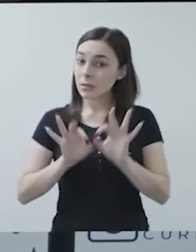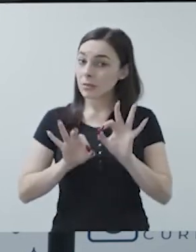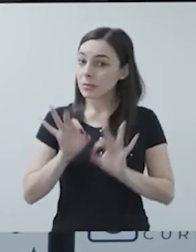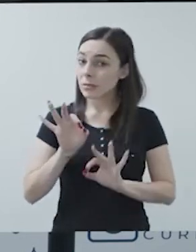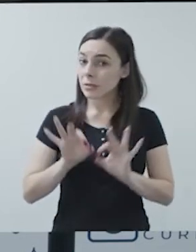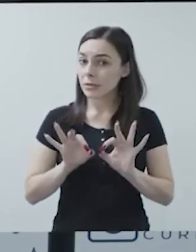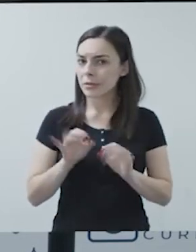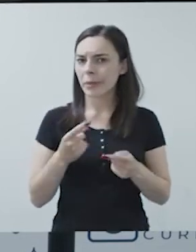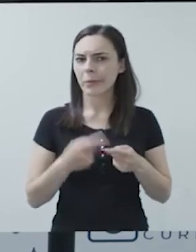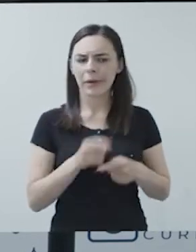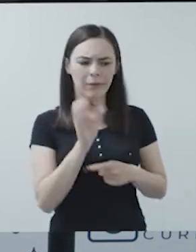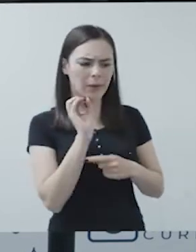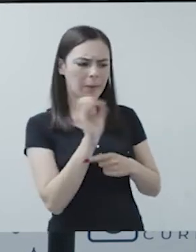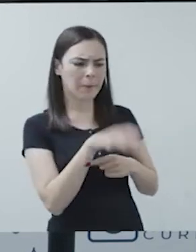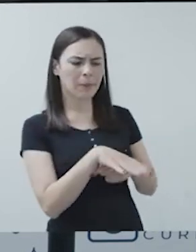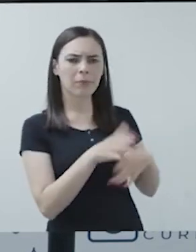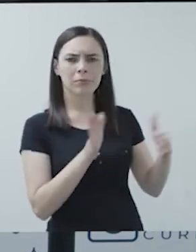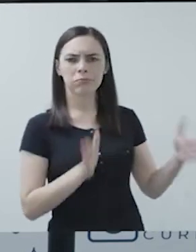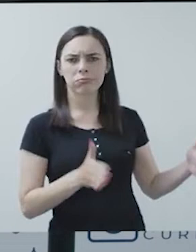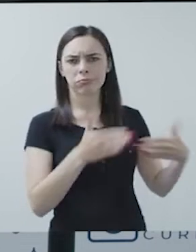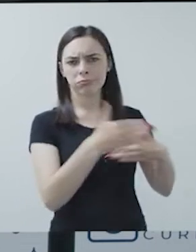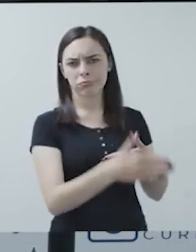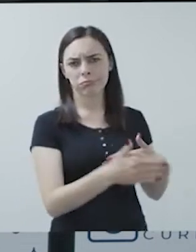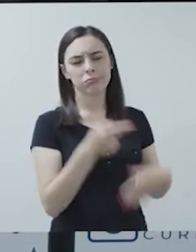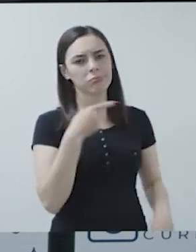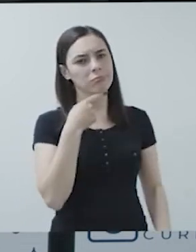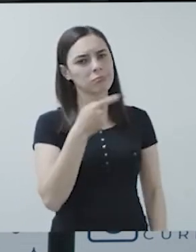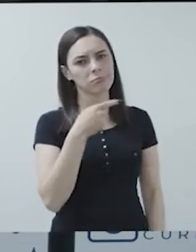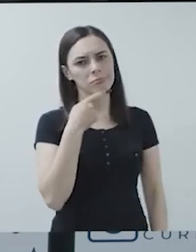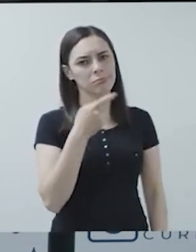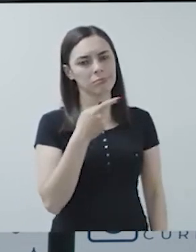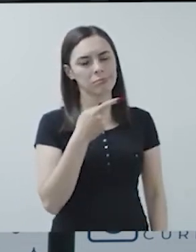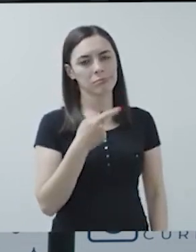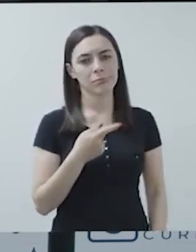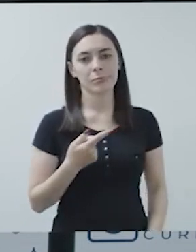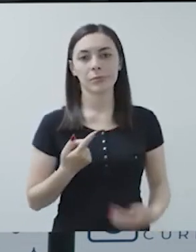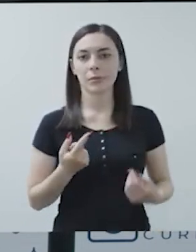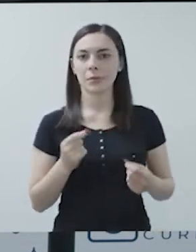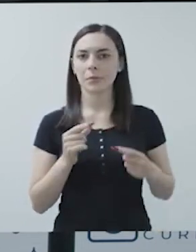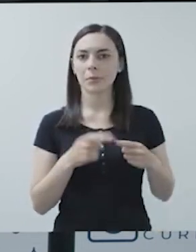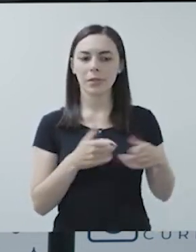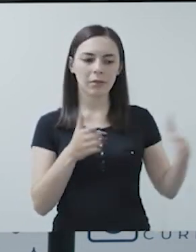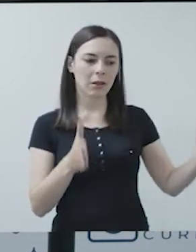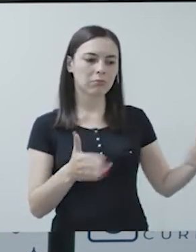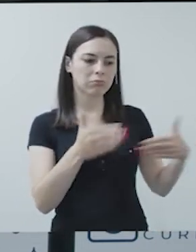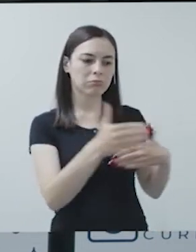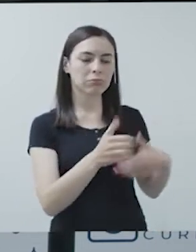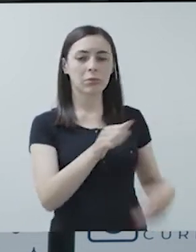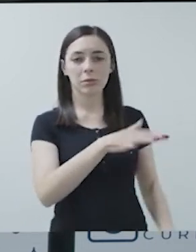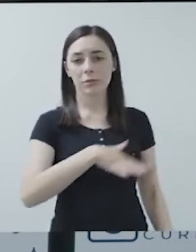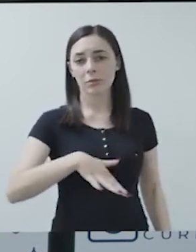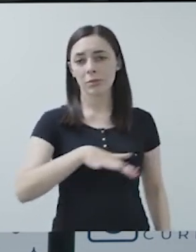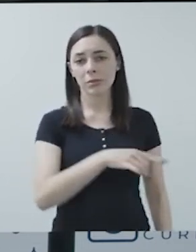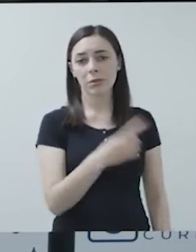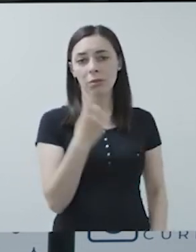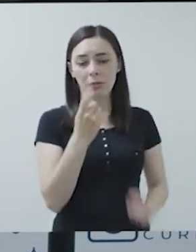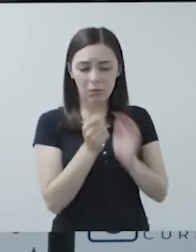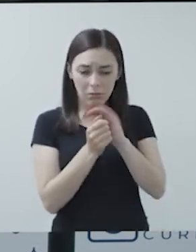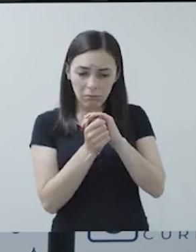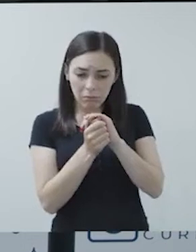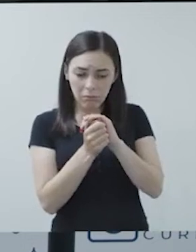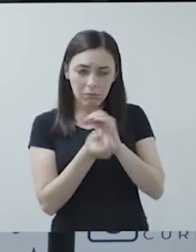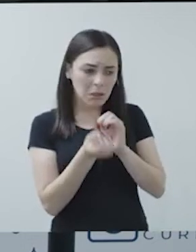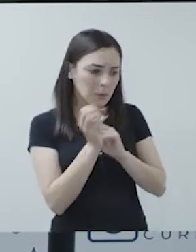então não tem por que ele colocar uma tartaruga pequenininha na caixa grande. Essa caixa vai ocupar espaço com um brinquedo pequeno